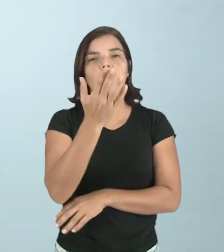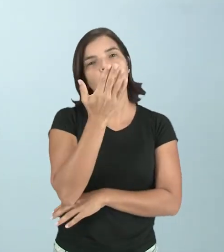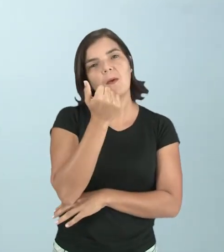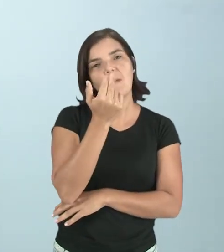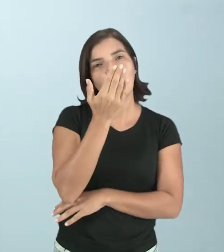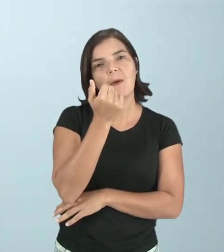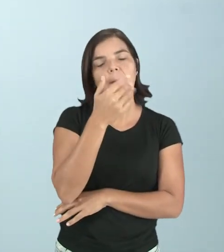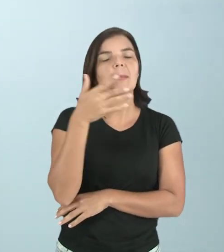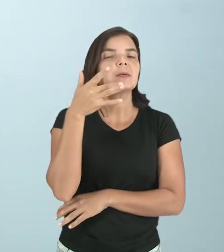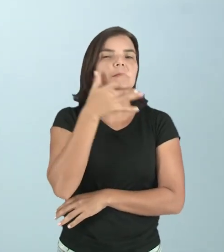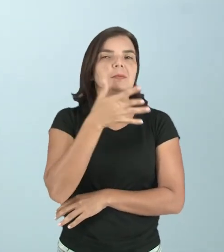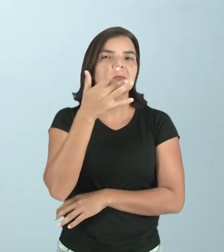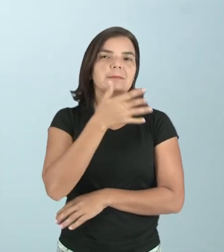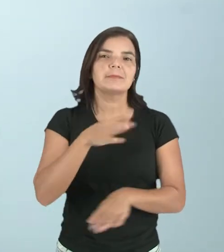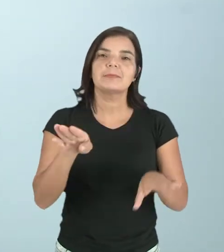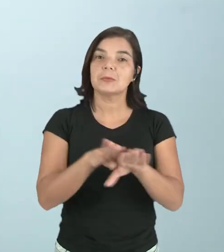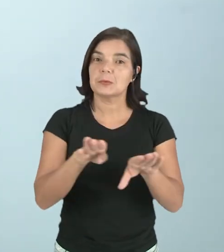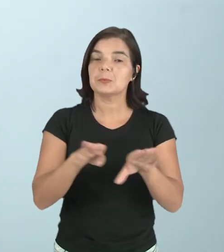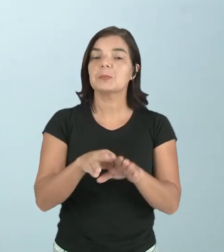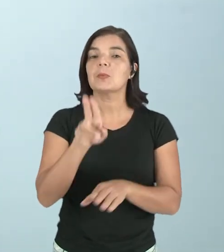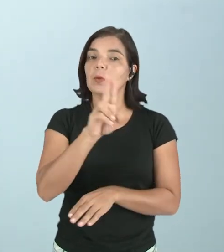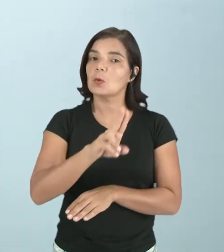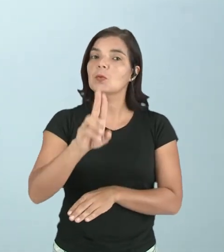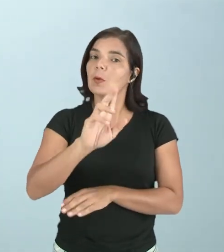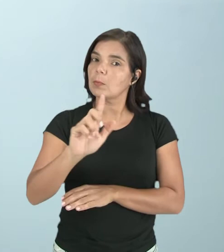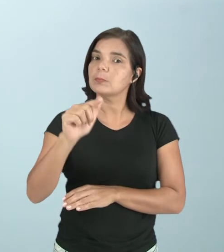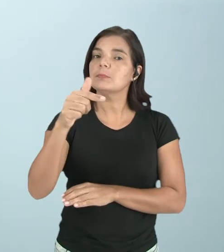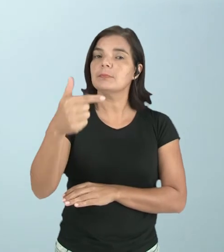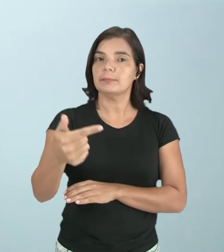o alimento mais gostoso, mas também para